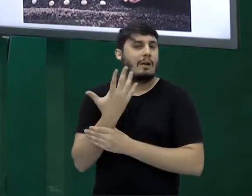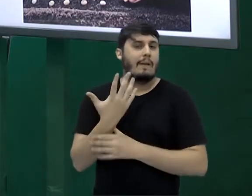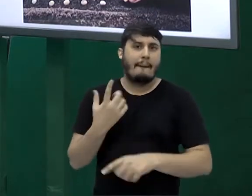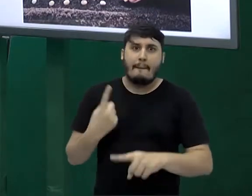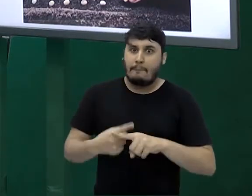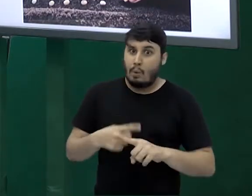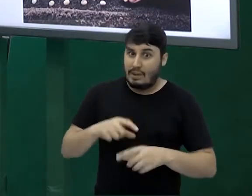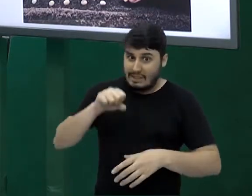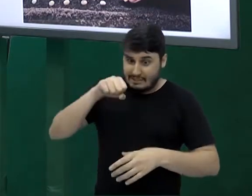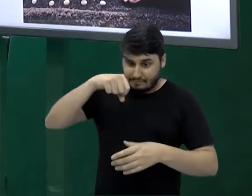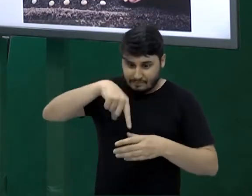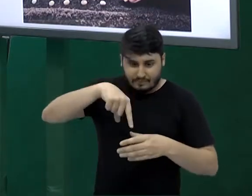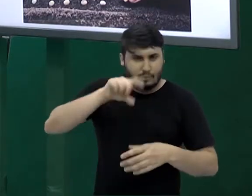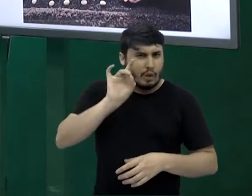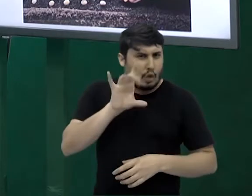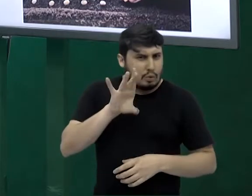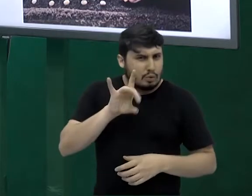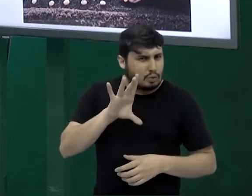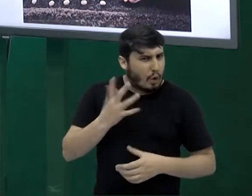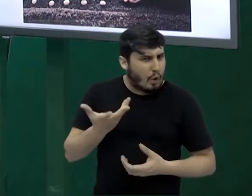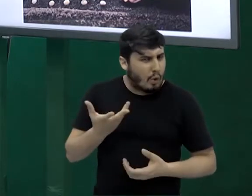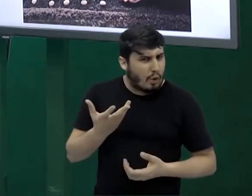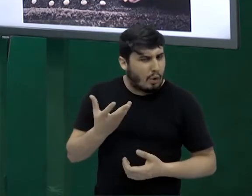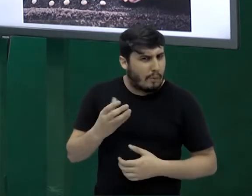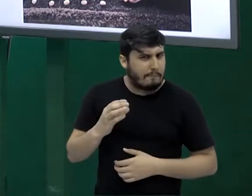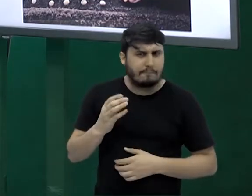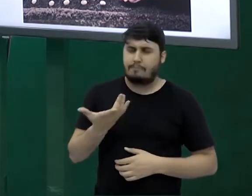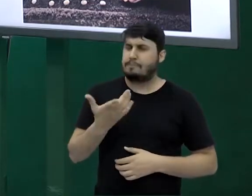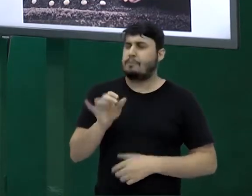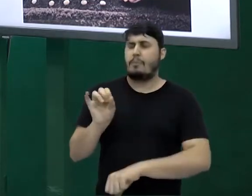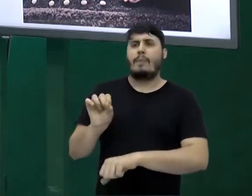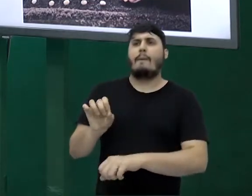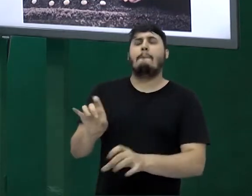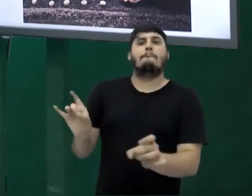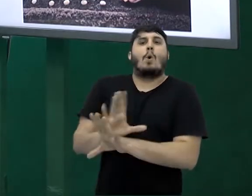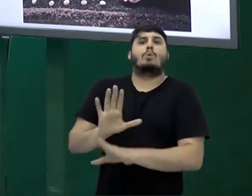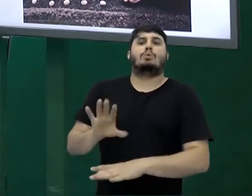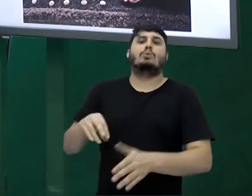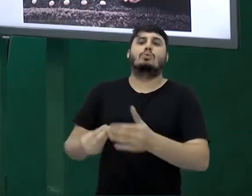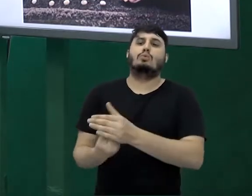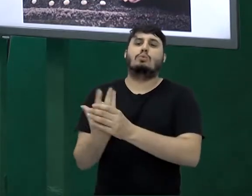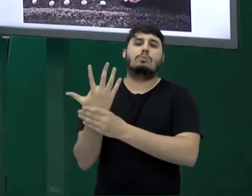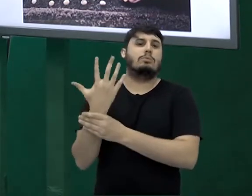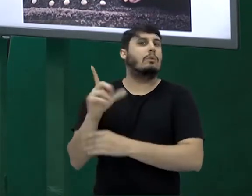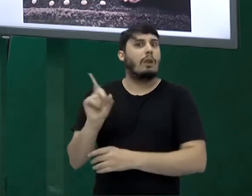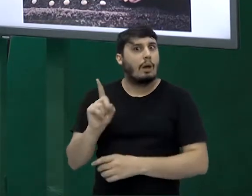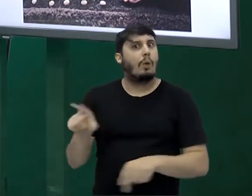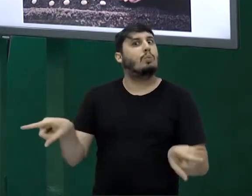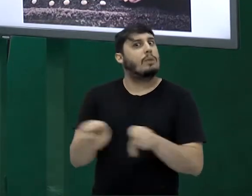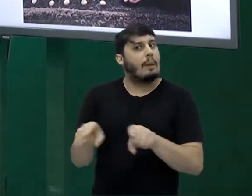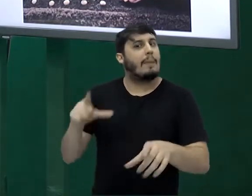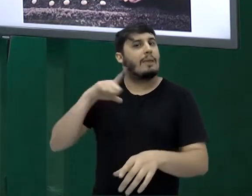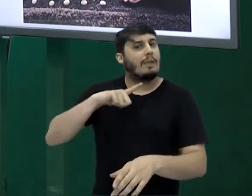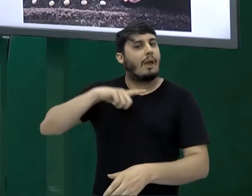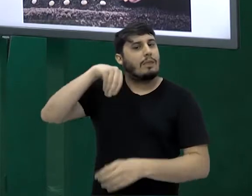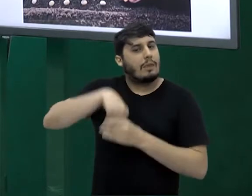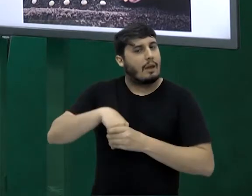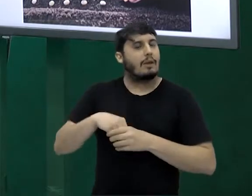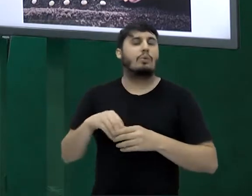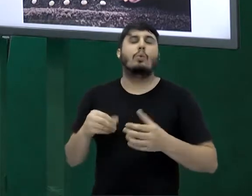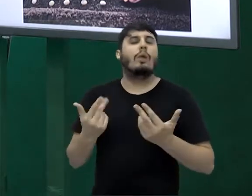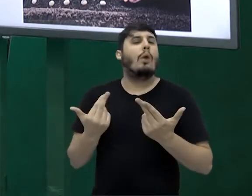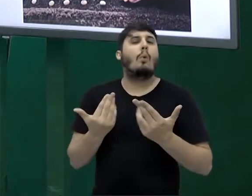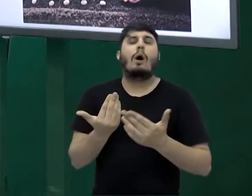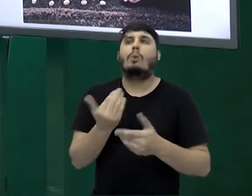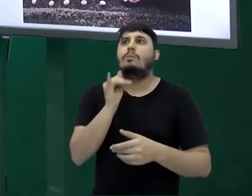o embrião. Ela leva o embrião e ainda guarda nutrição para ele. Tá? Então, isso permitiu